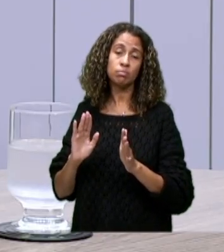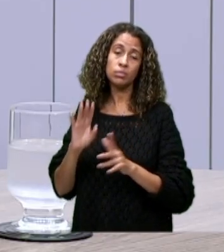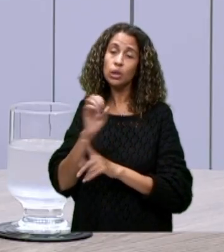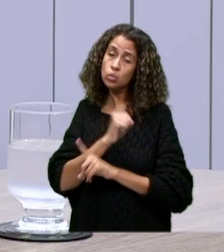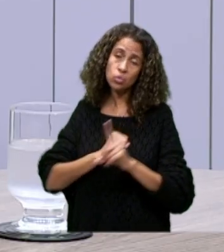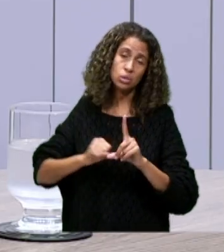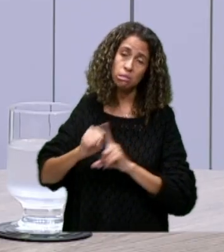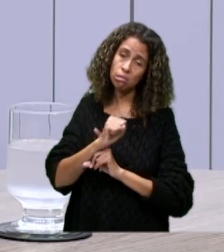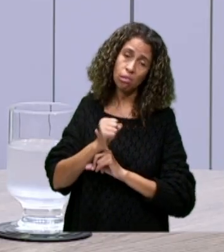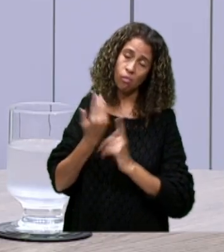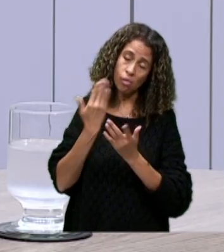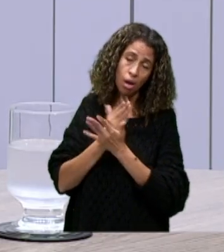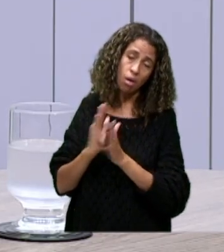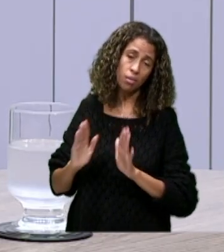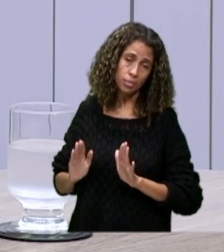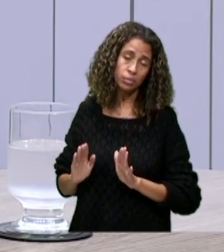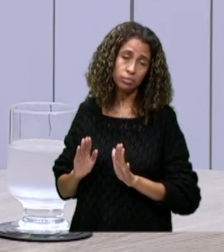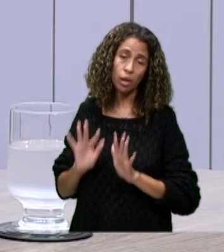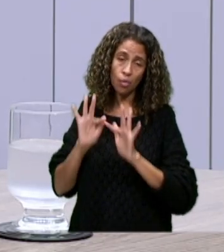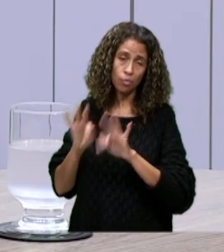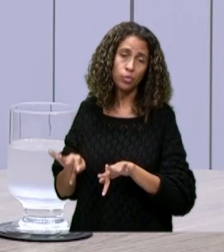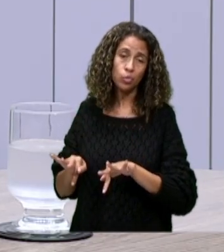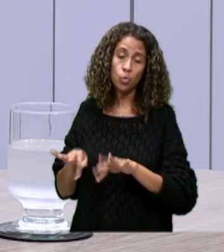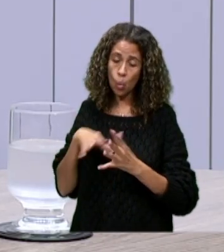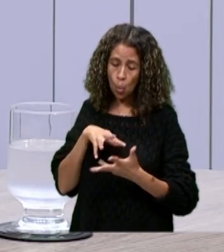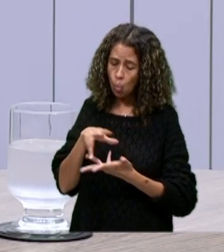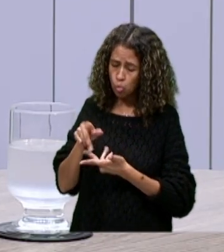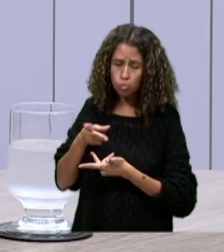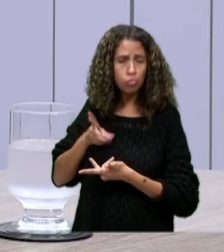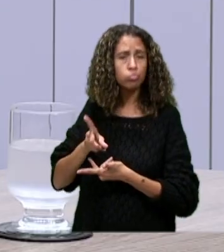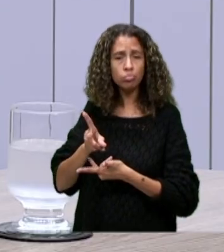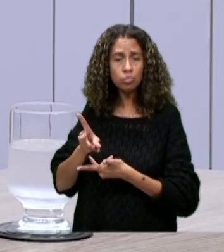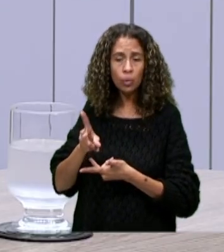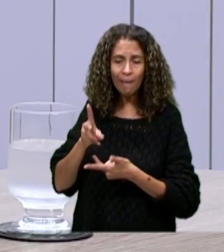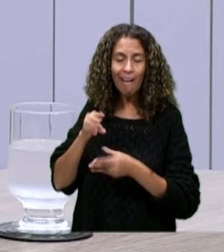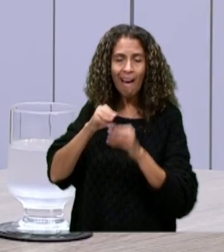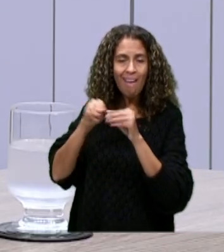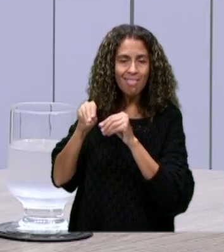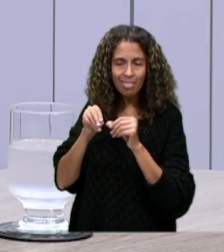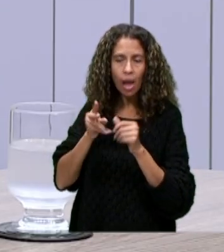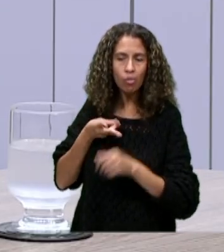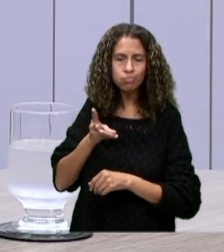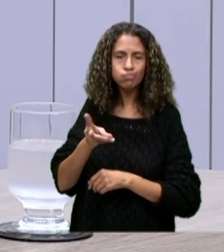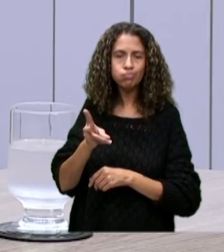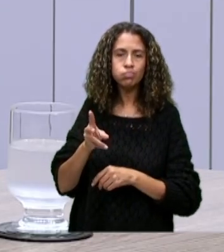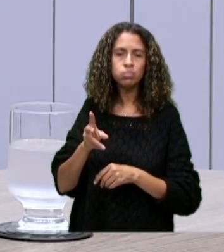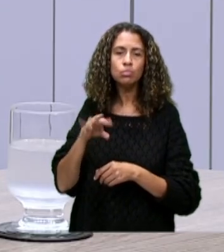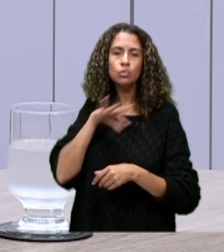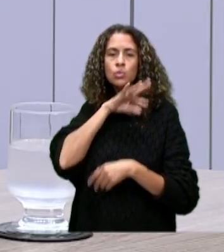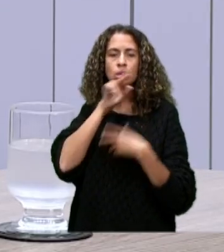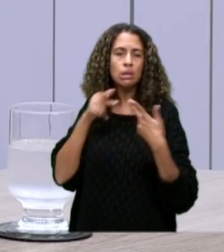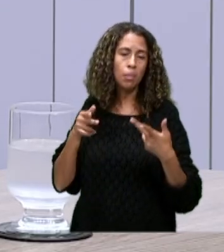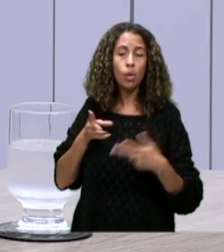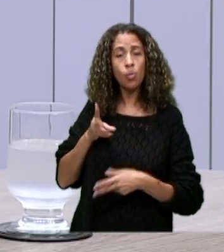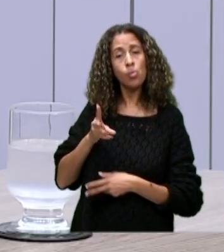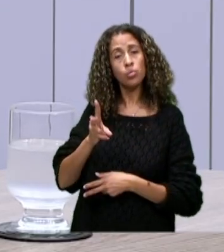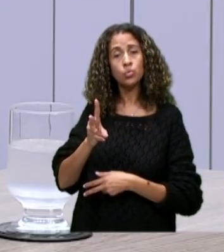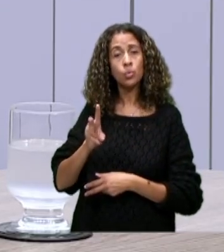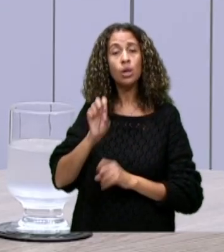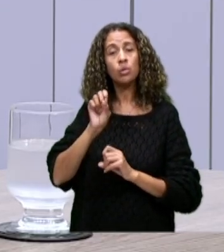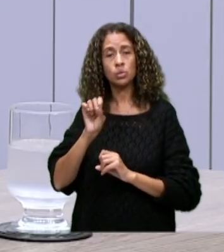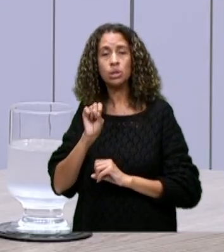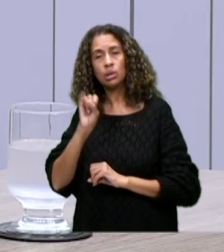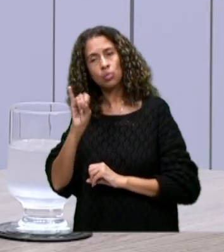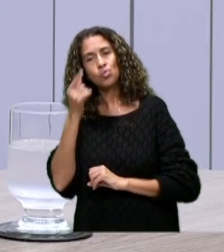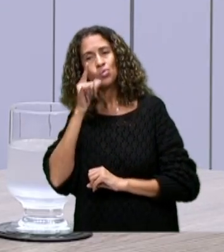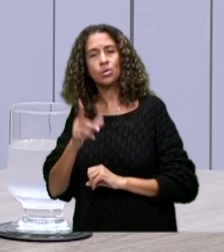né? Então, porque o mundo vai continuar, o planeta Terra vai continuar, outros virão, os animais continuarão, os que sobreviverem a gente,